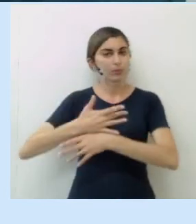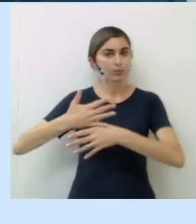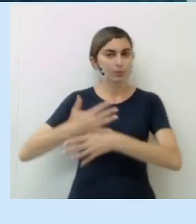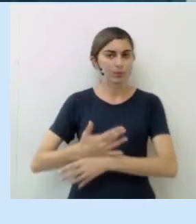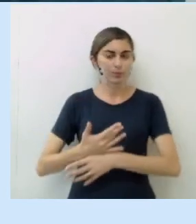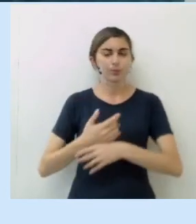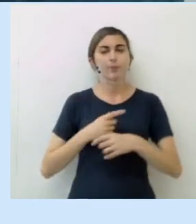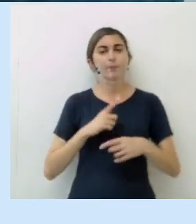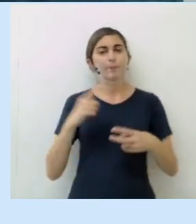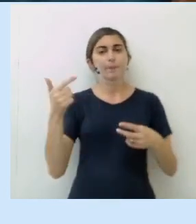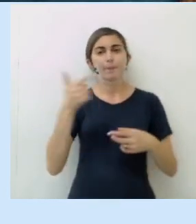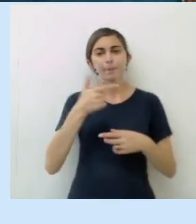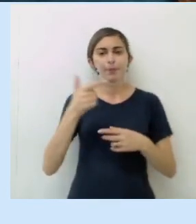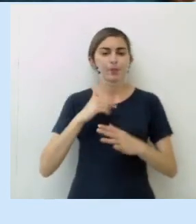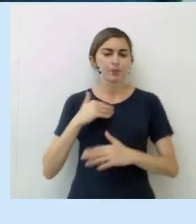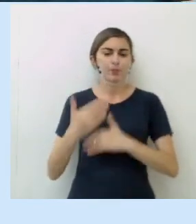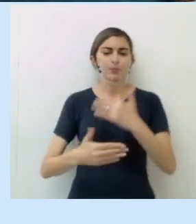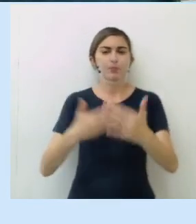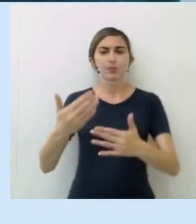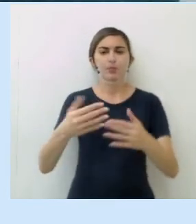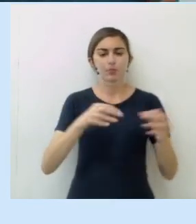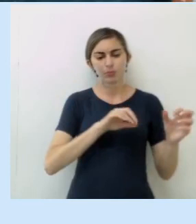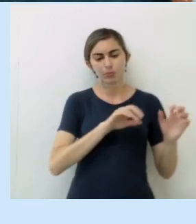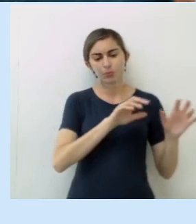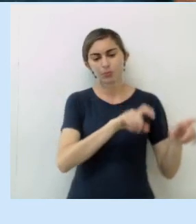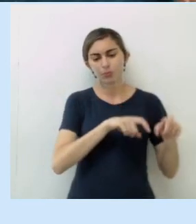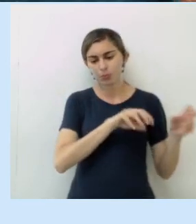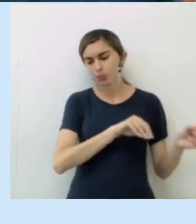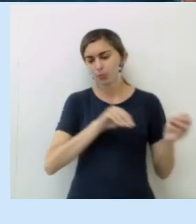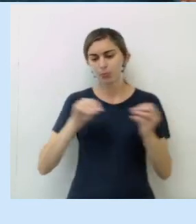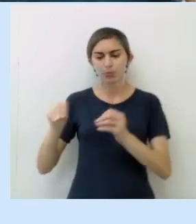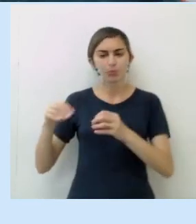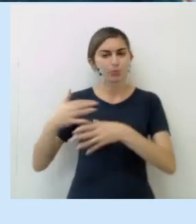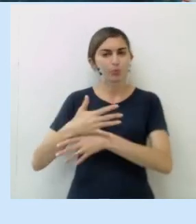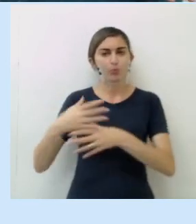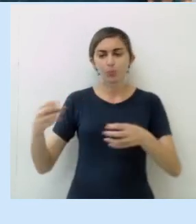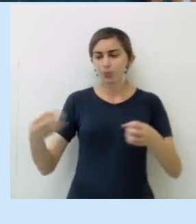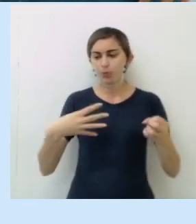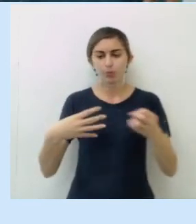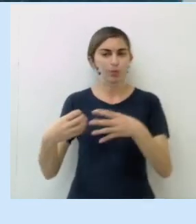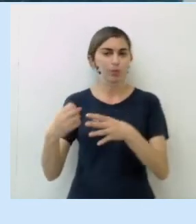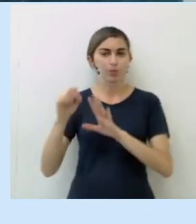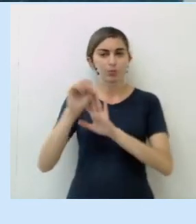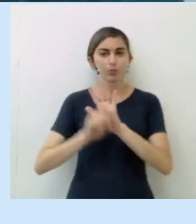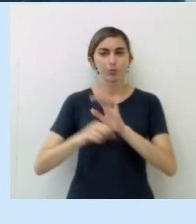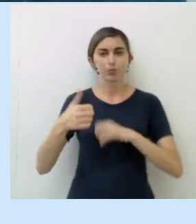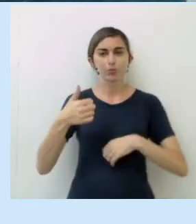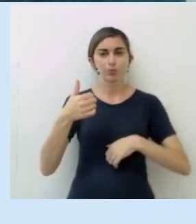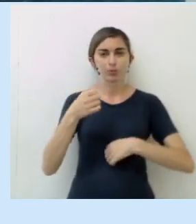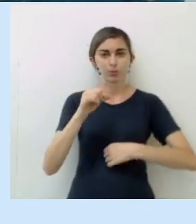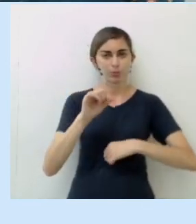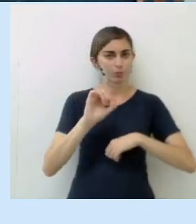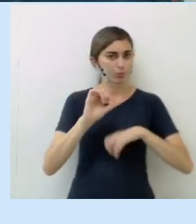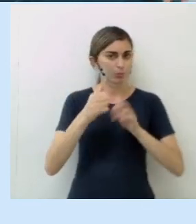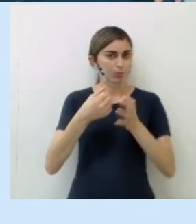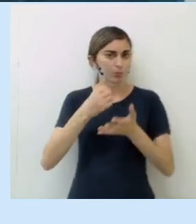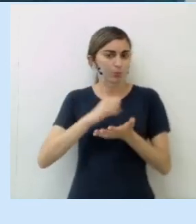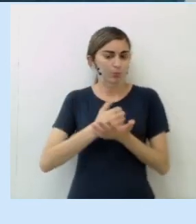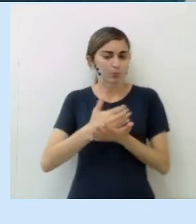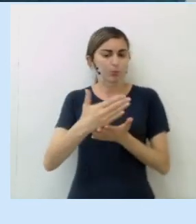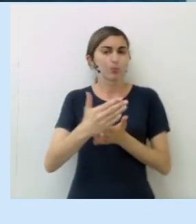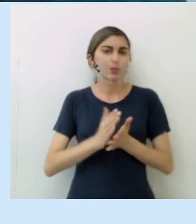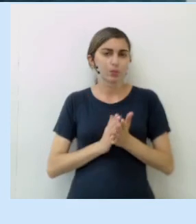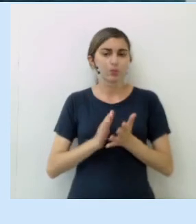ponto que a gente tem é o processo de urbanização moderno. Então, início no século XVIII. A gente vai ter